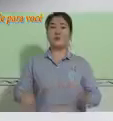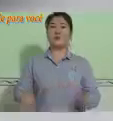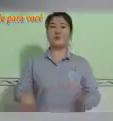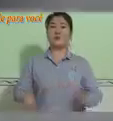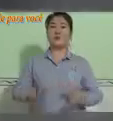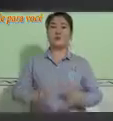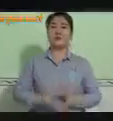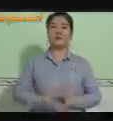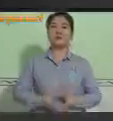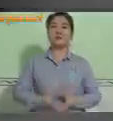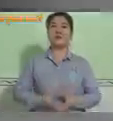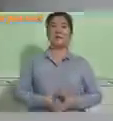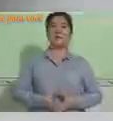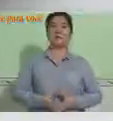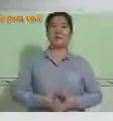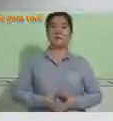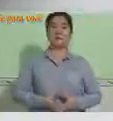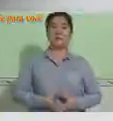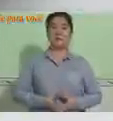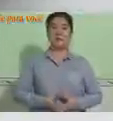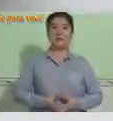que deve incluir